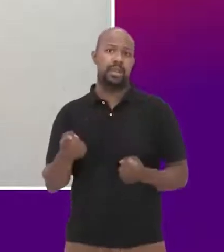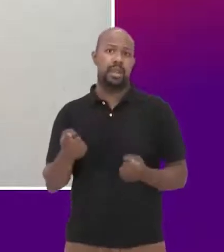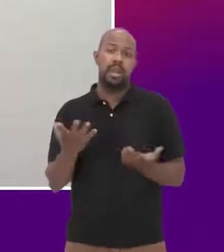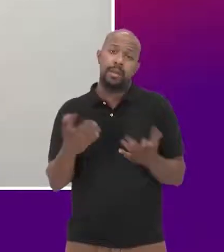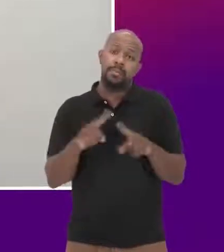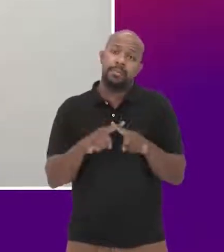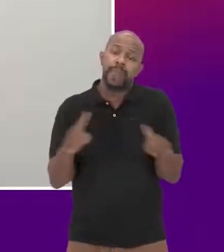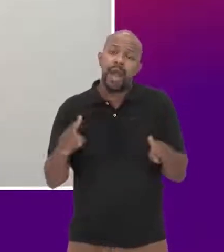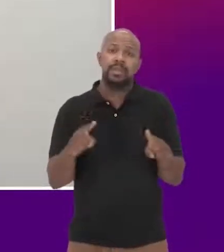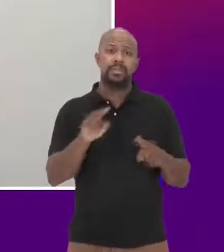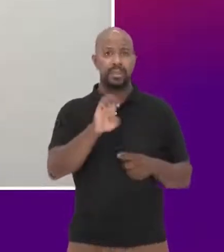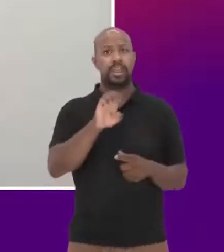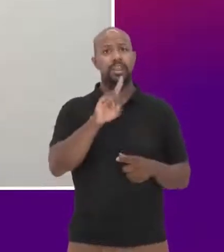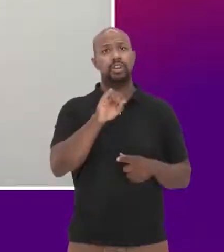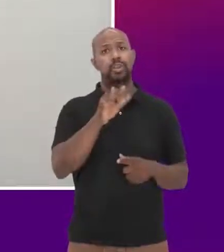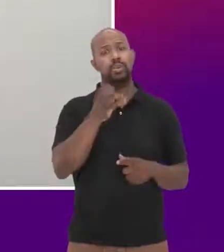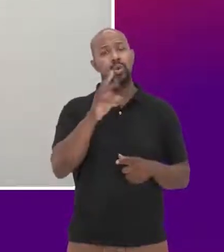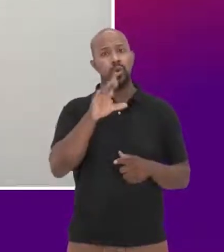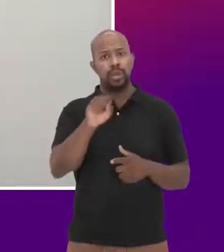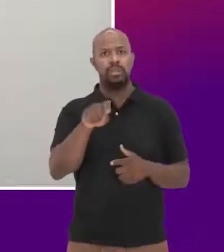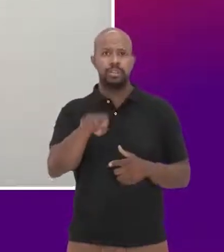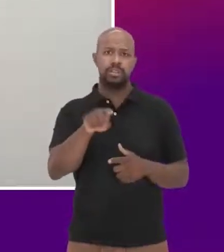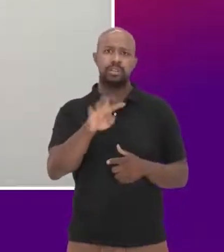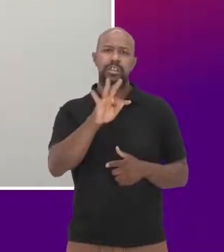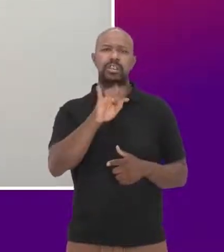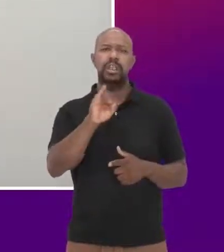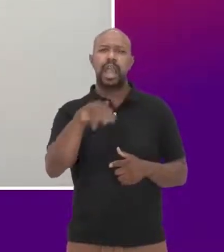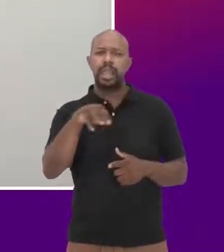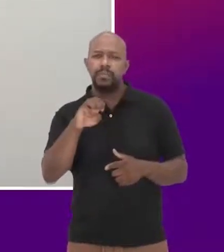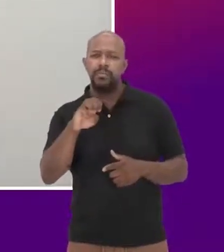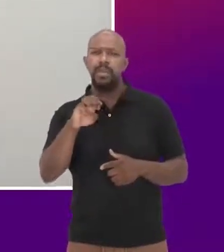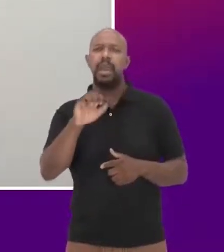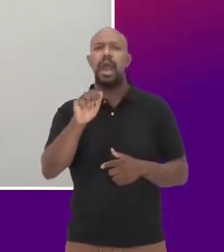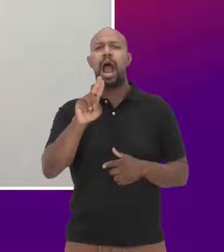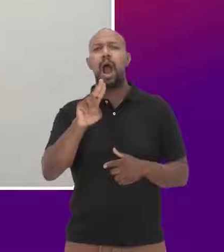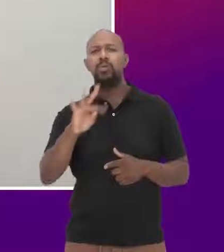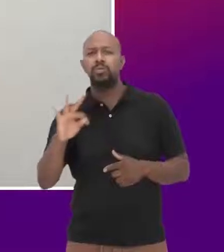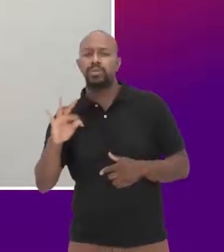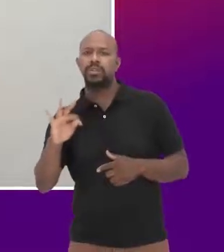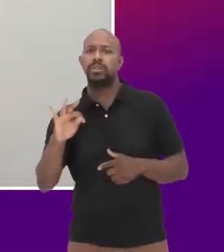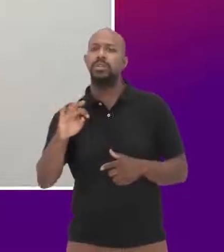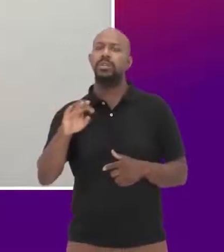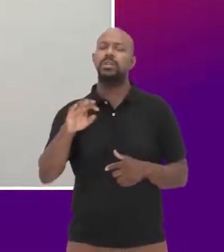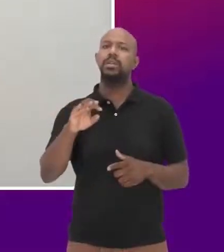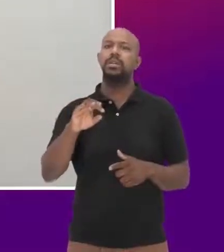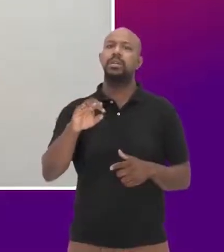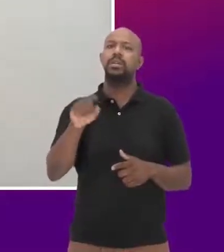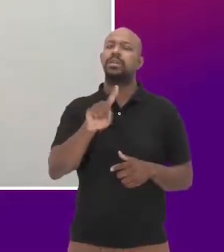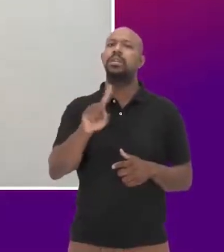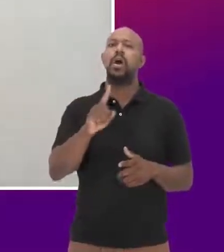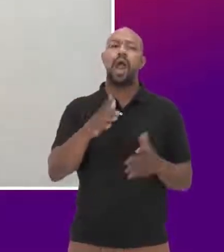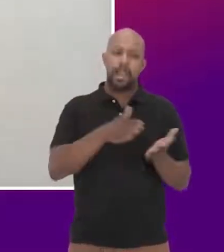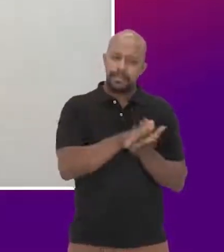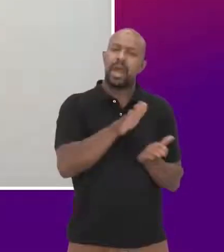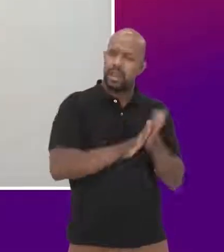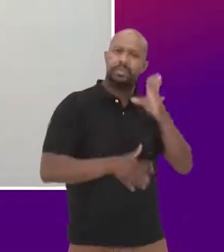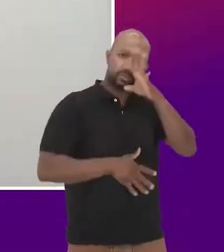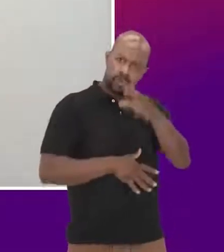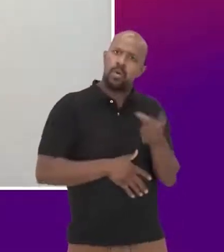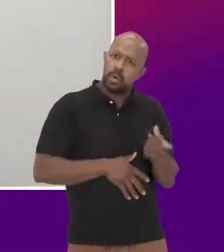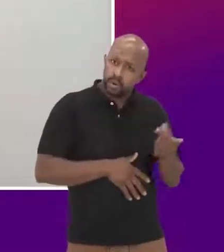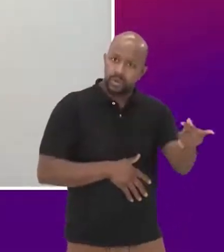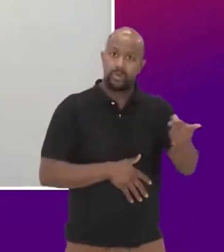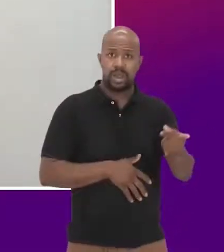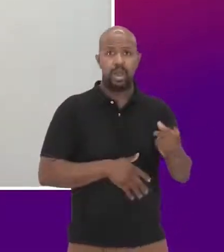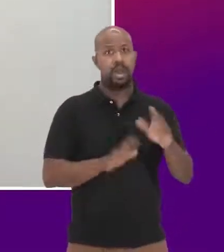No entanto, os editores de Time Out não acabaram com o exemplar impresso.